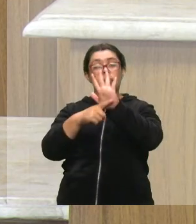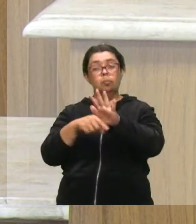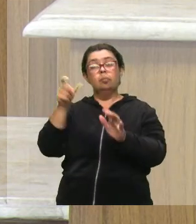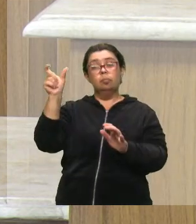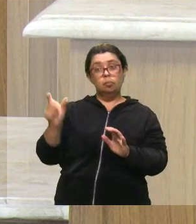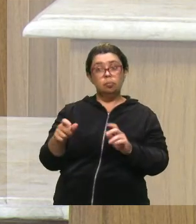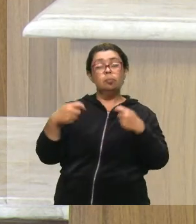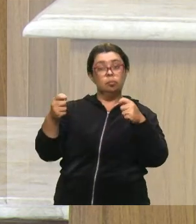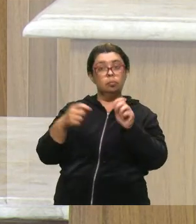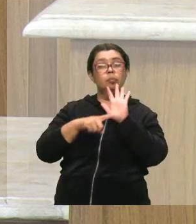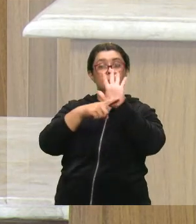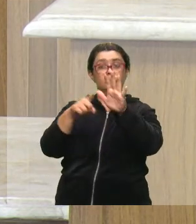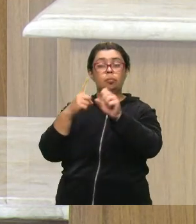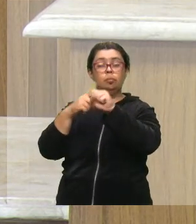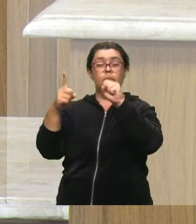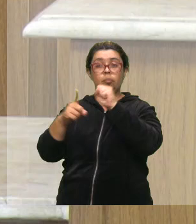Social,